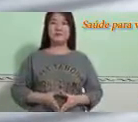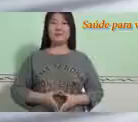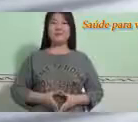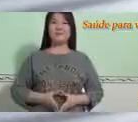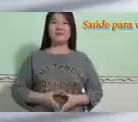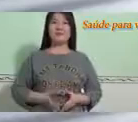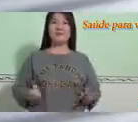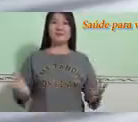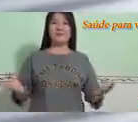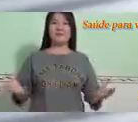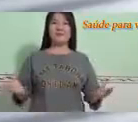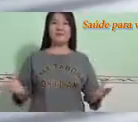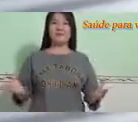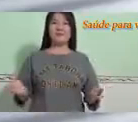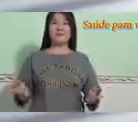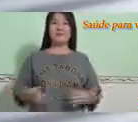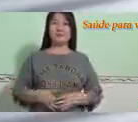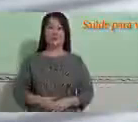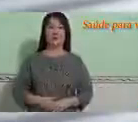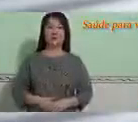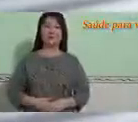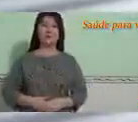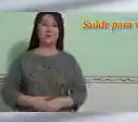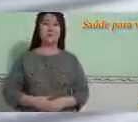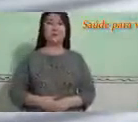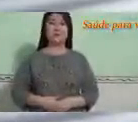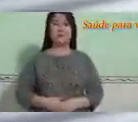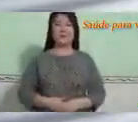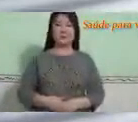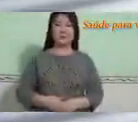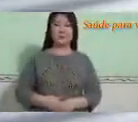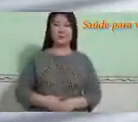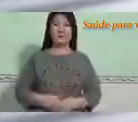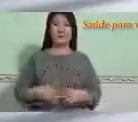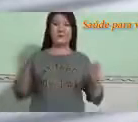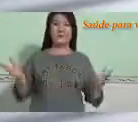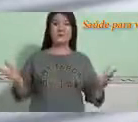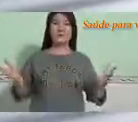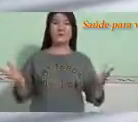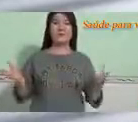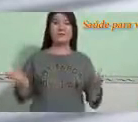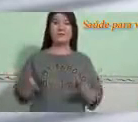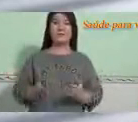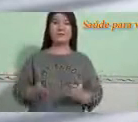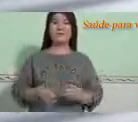medicamento na pele e observar se o local apresenta algum sinal de reação, como vermelhidão ou coceira.